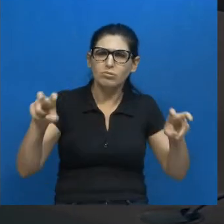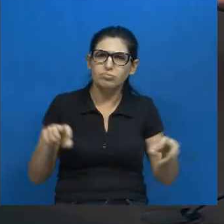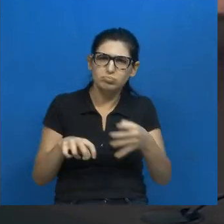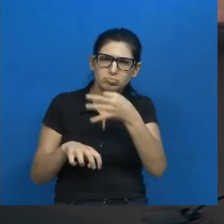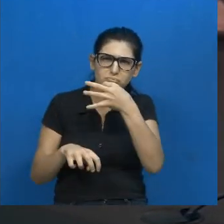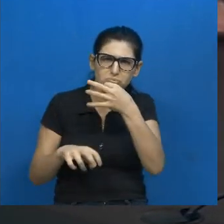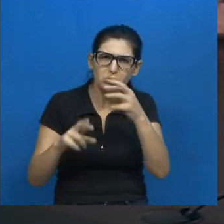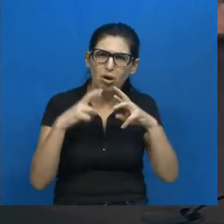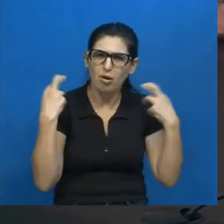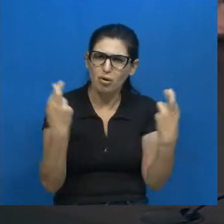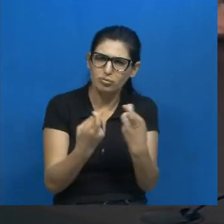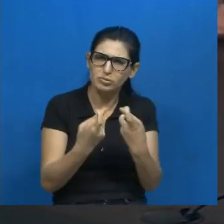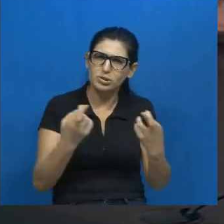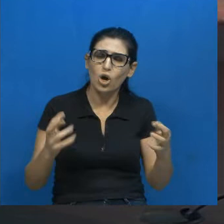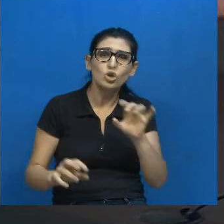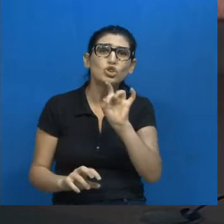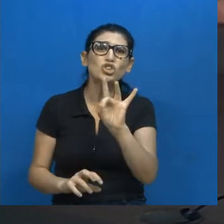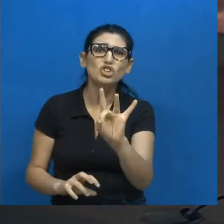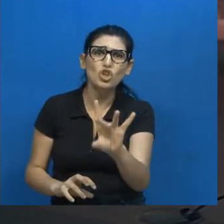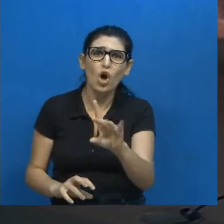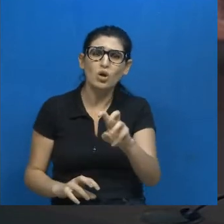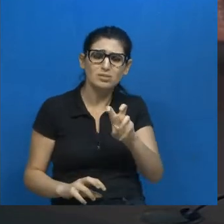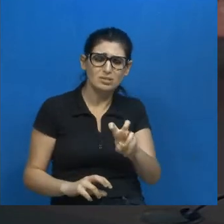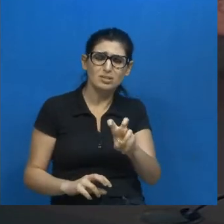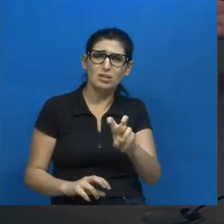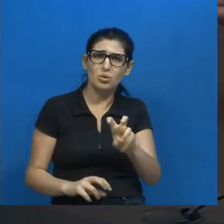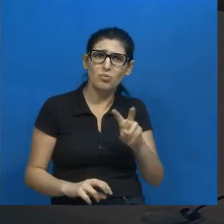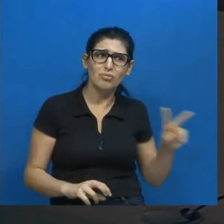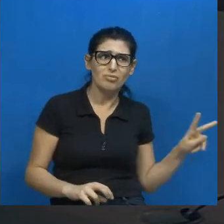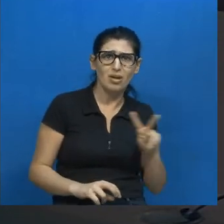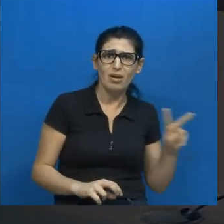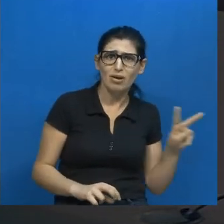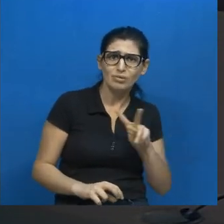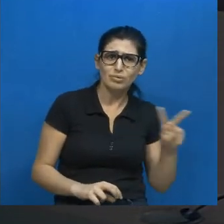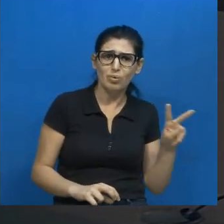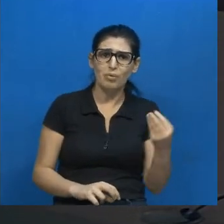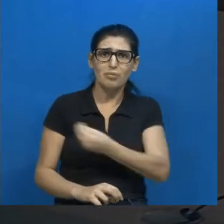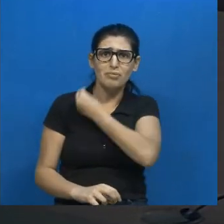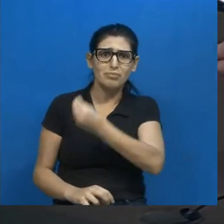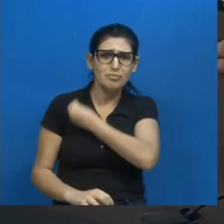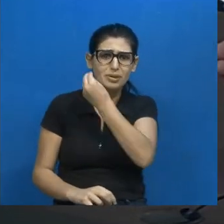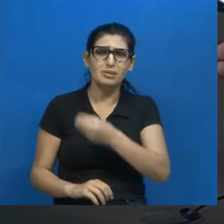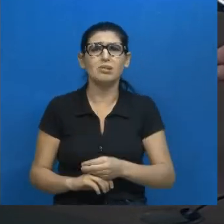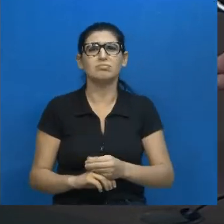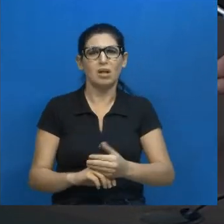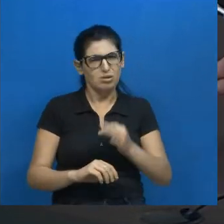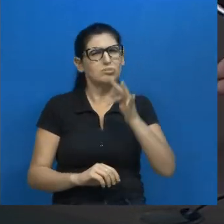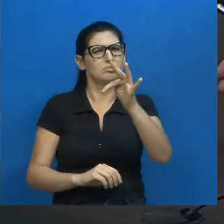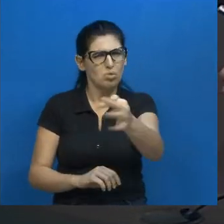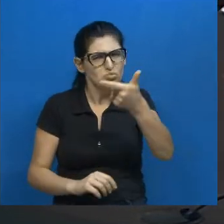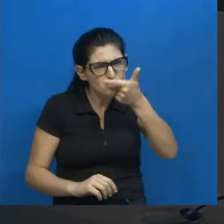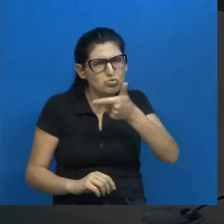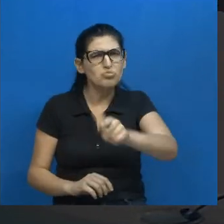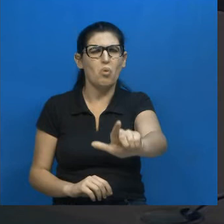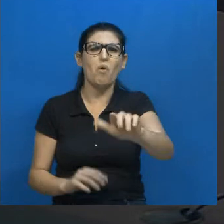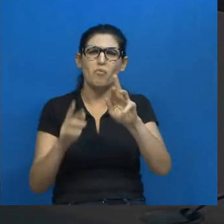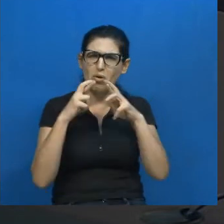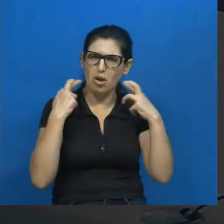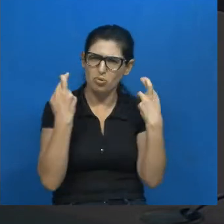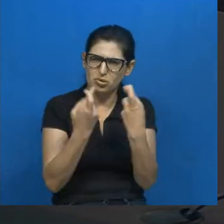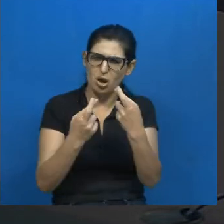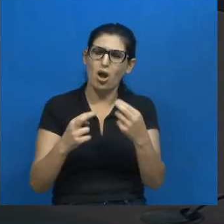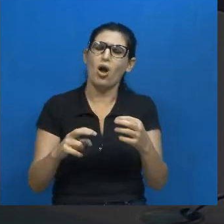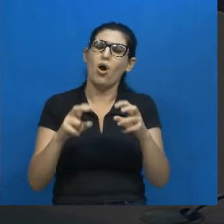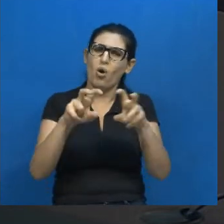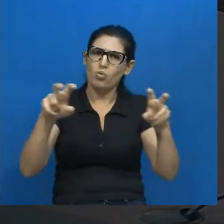só 5 vereadores. Vocês estão completamente cheios de razão e espero para outra audiência que vai ter aqui, a gente resolver